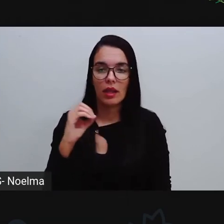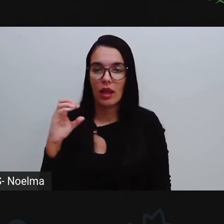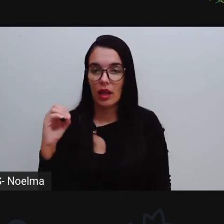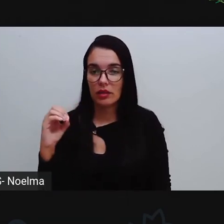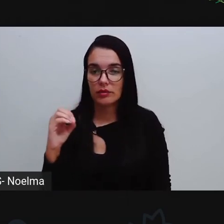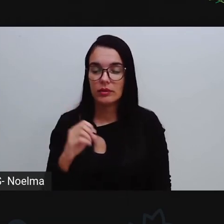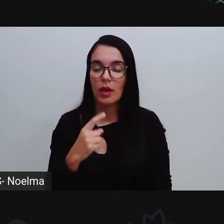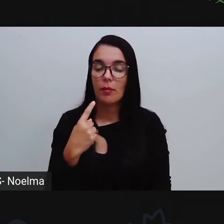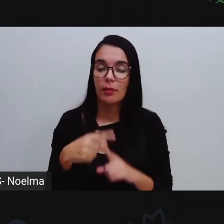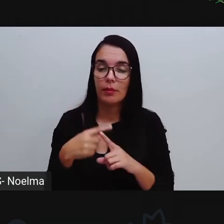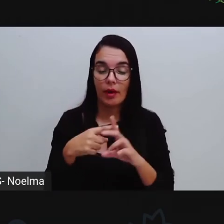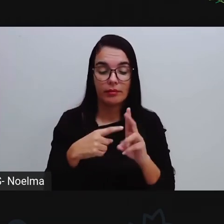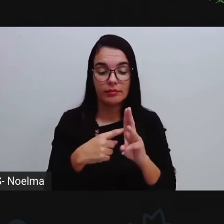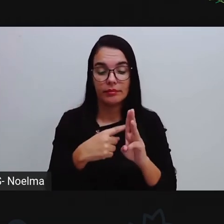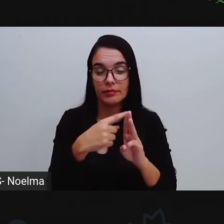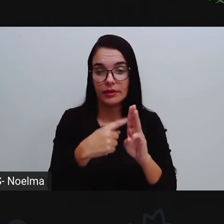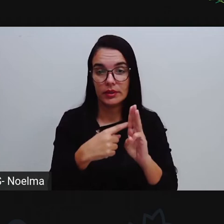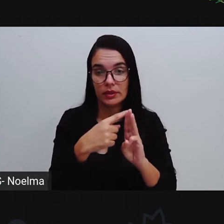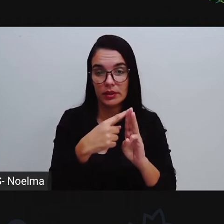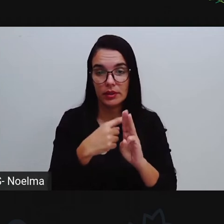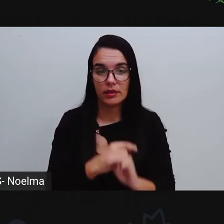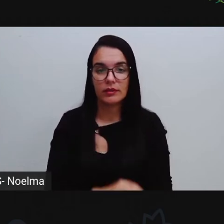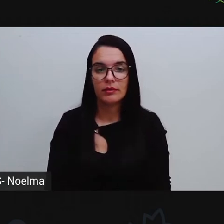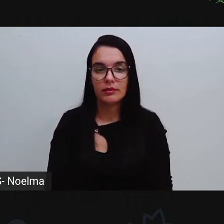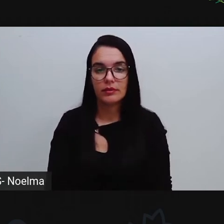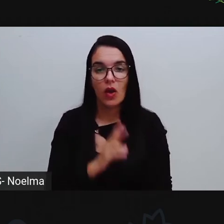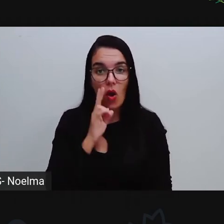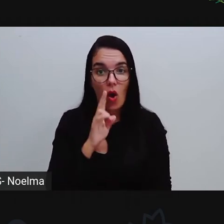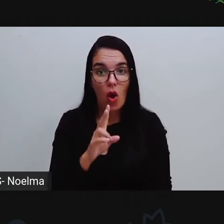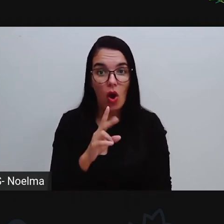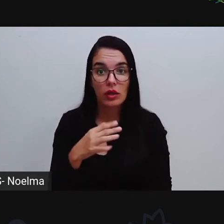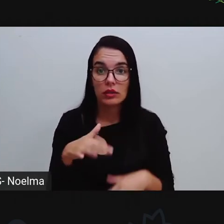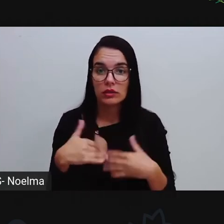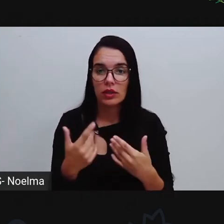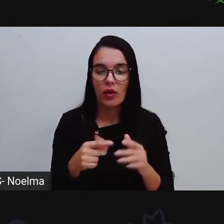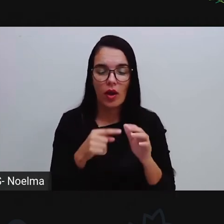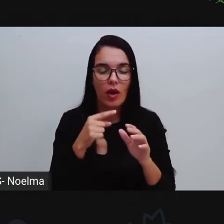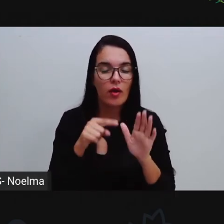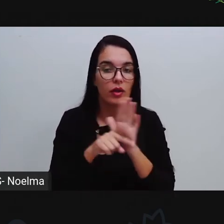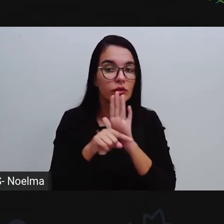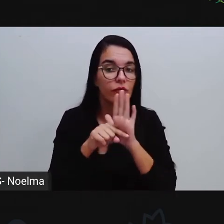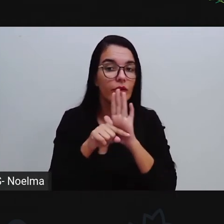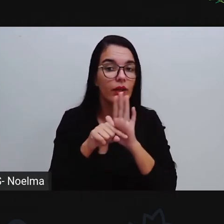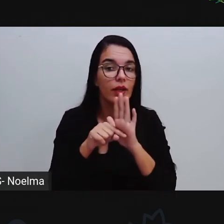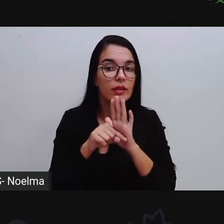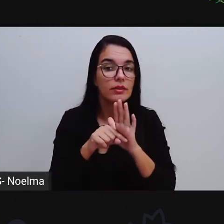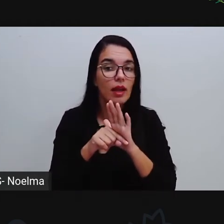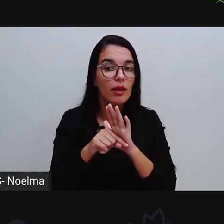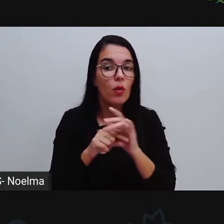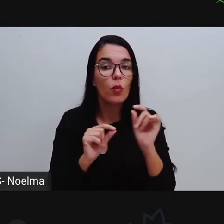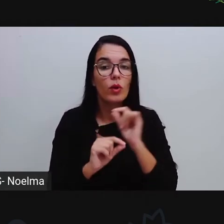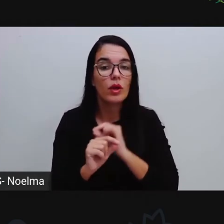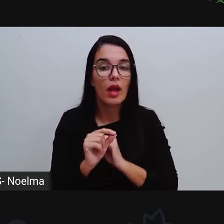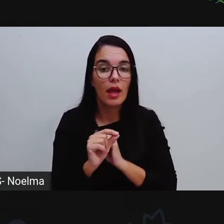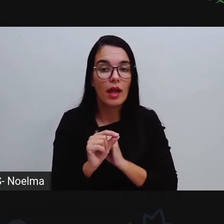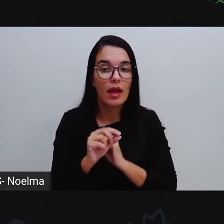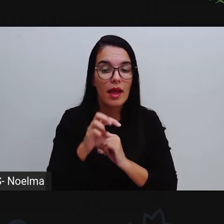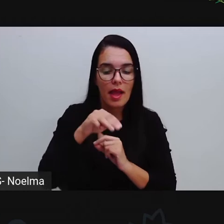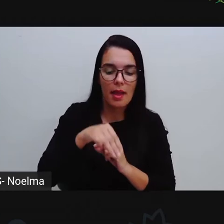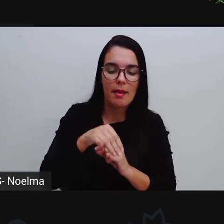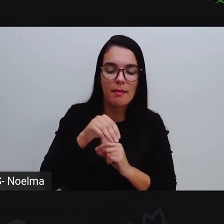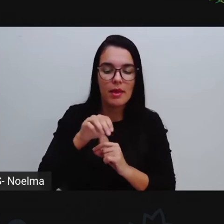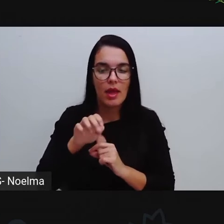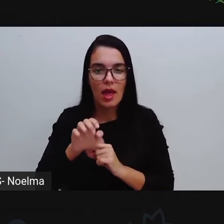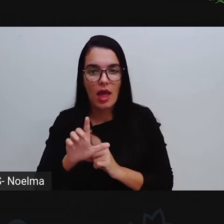Nós temos 8. Então, qual é a diferença de em mililitros, né? Que a